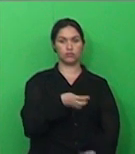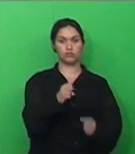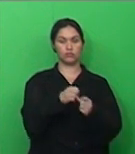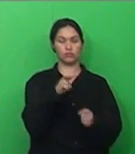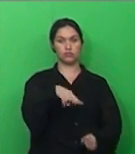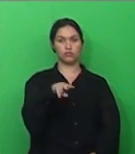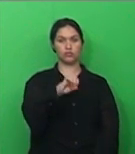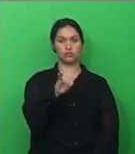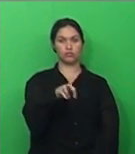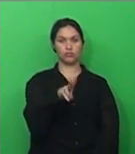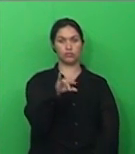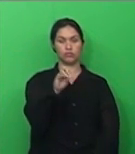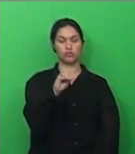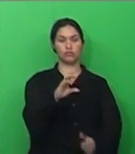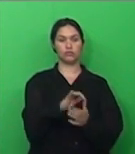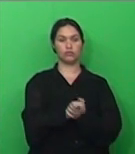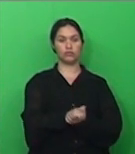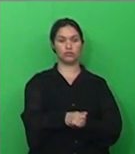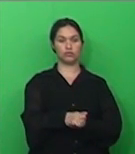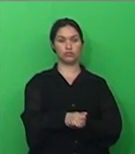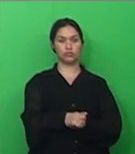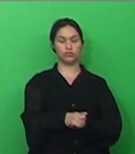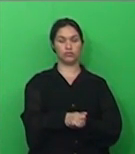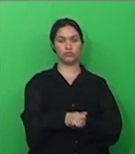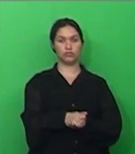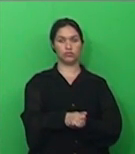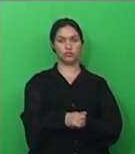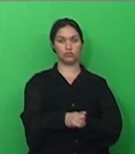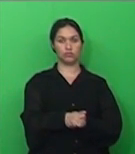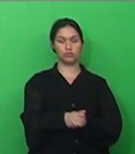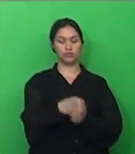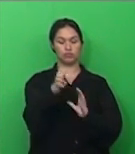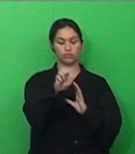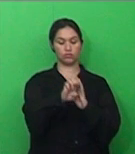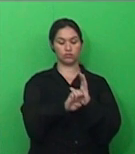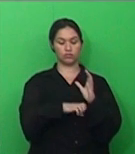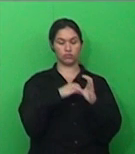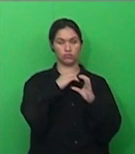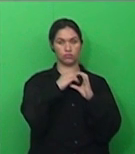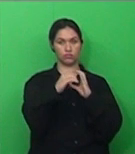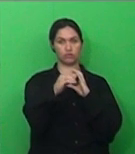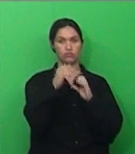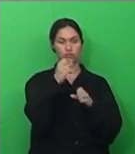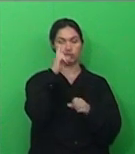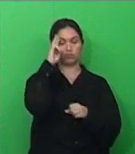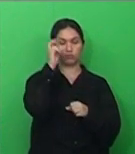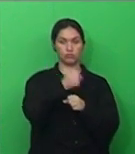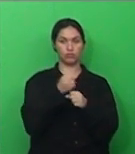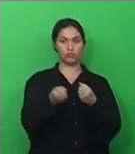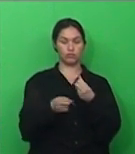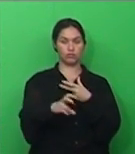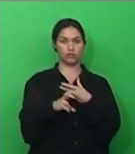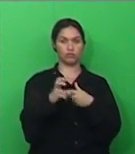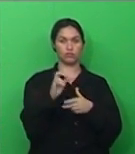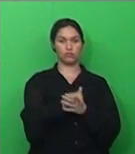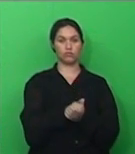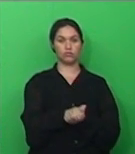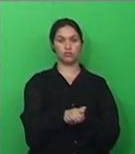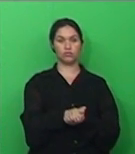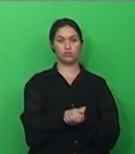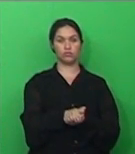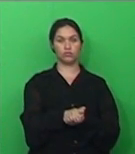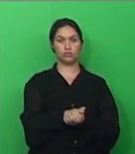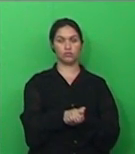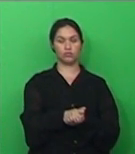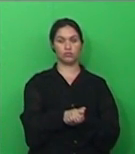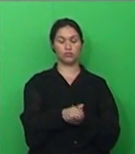vereador Júlio Kaminski. Assunto: envio do expediente ao chefe do Poder Executivo Municipal para que informe a esta